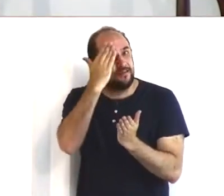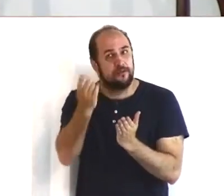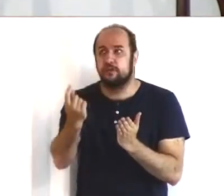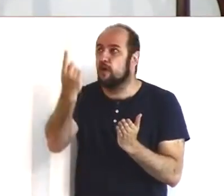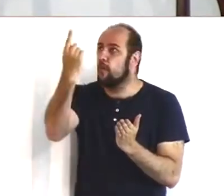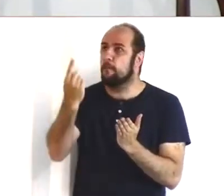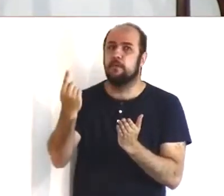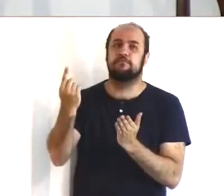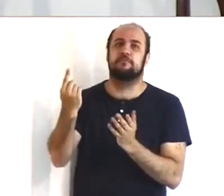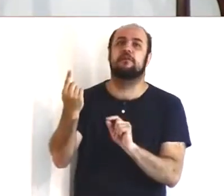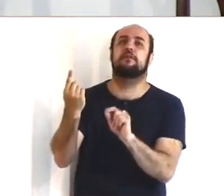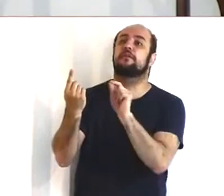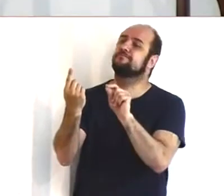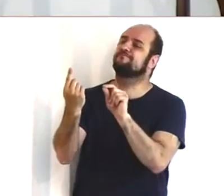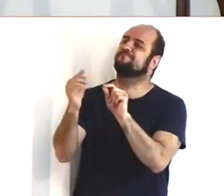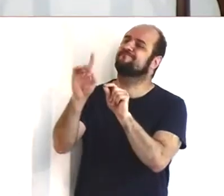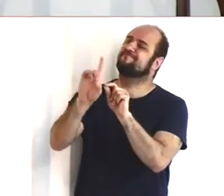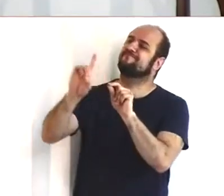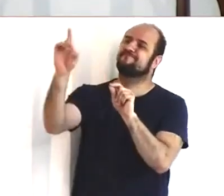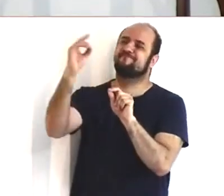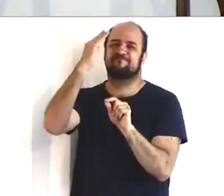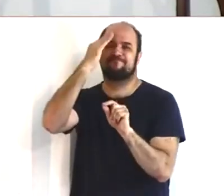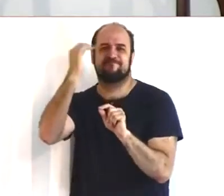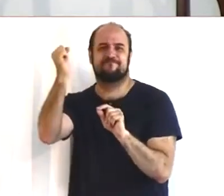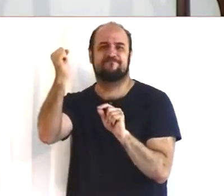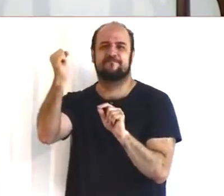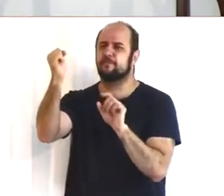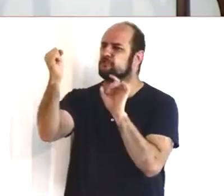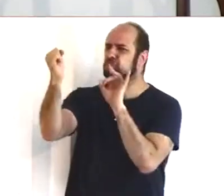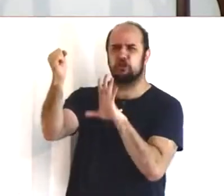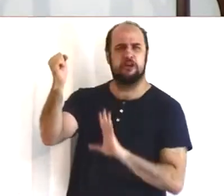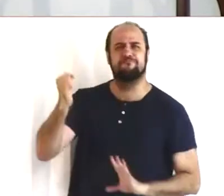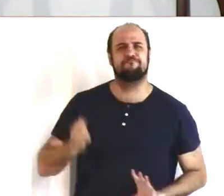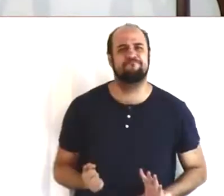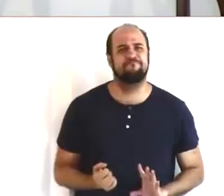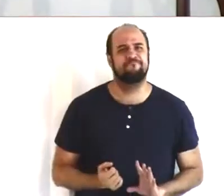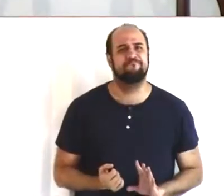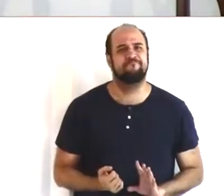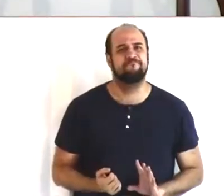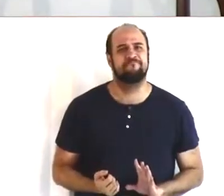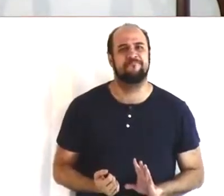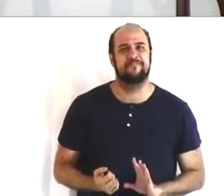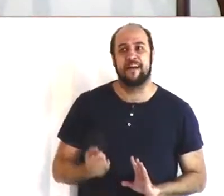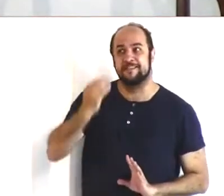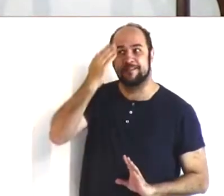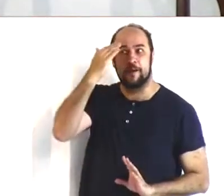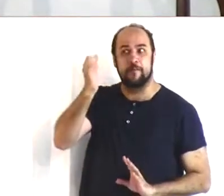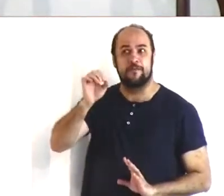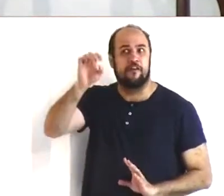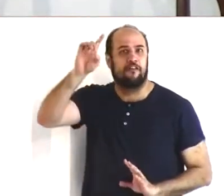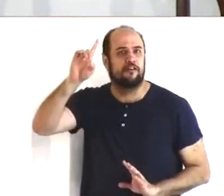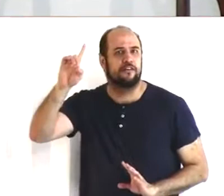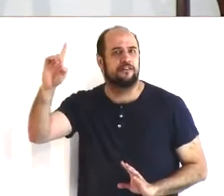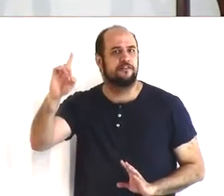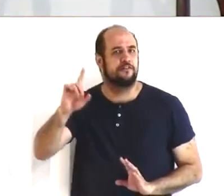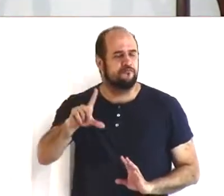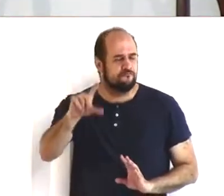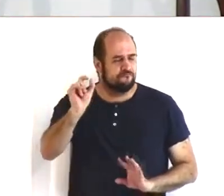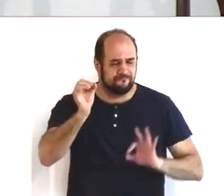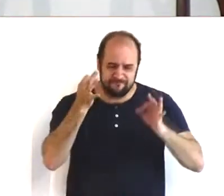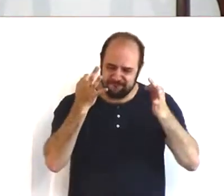a de Deus. Só há uma sabedoria, a de Deus. E essa parece ser a escolha